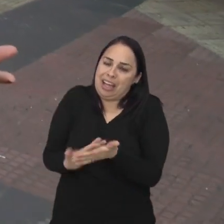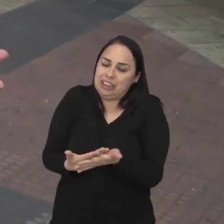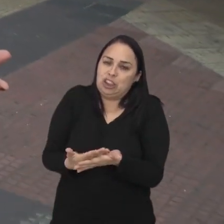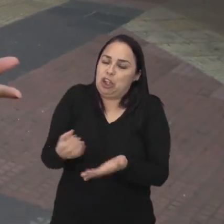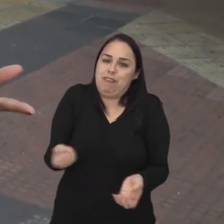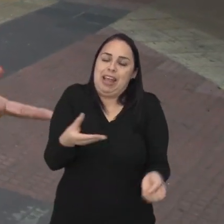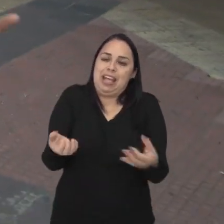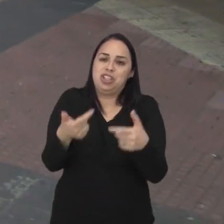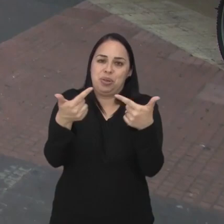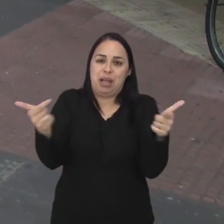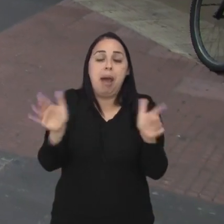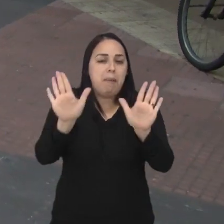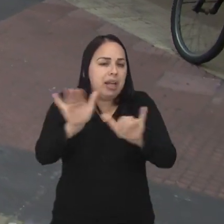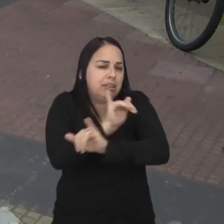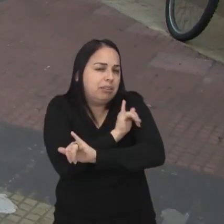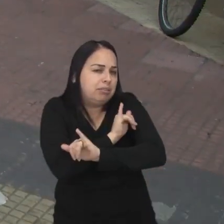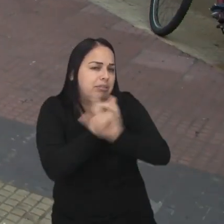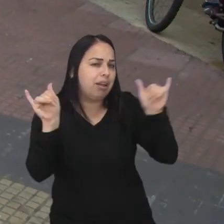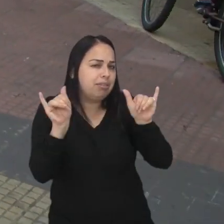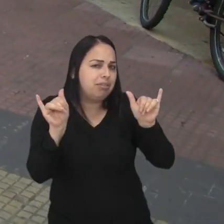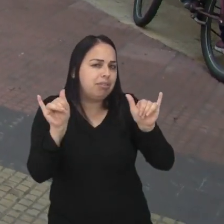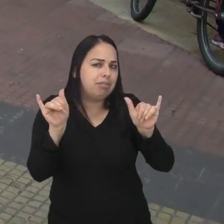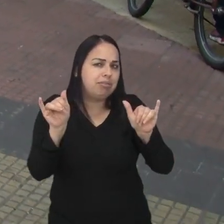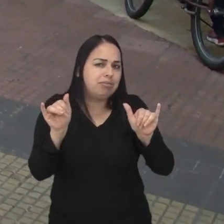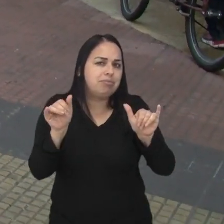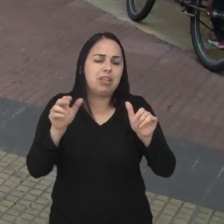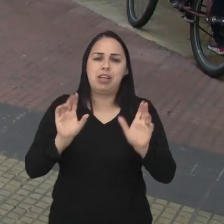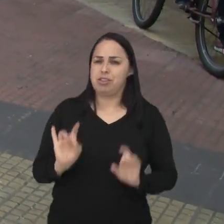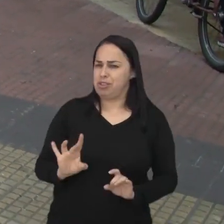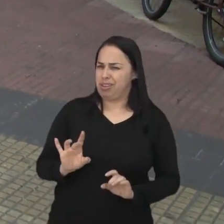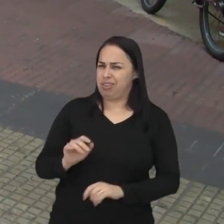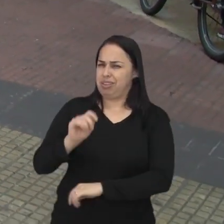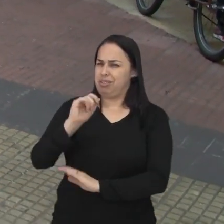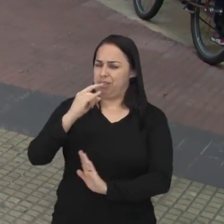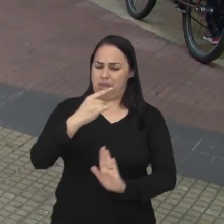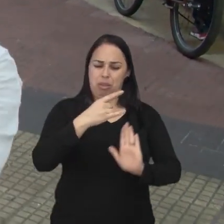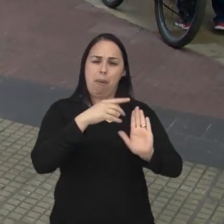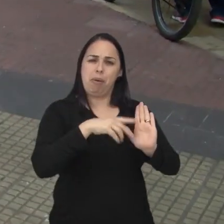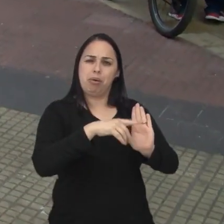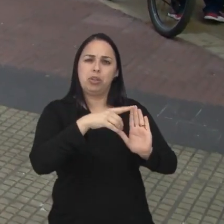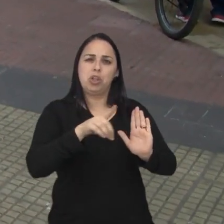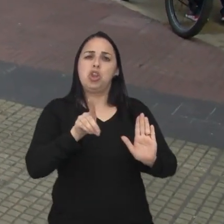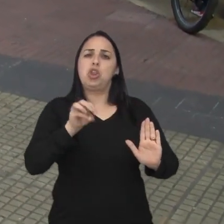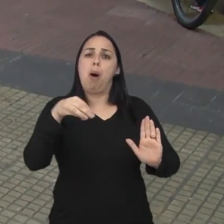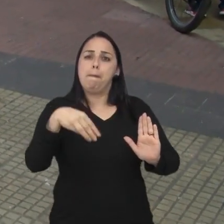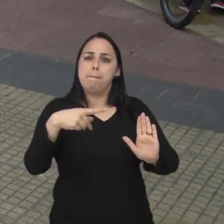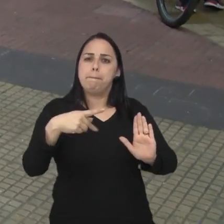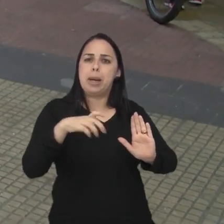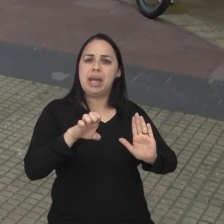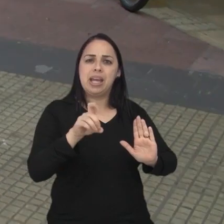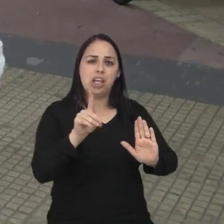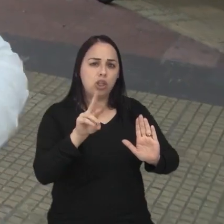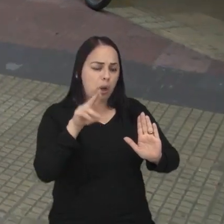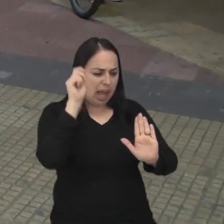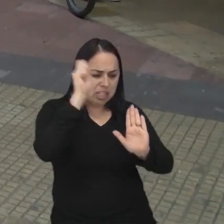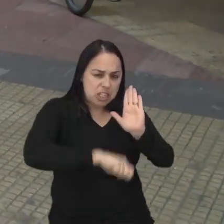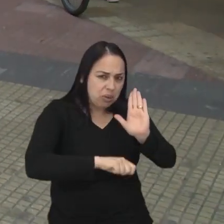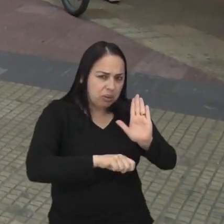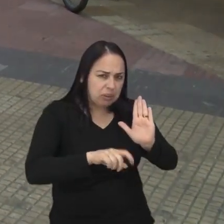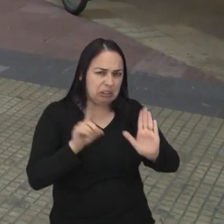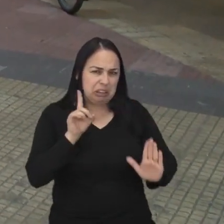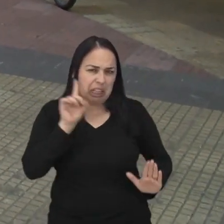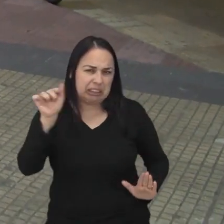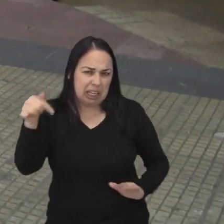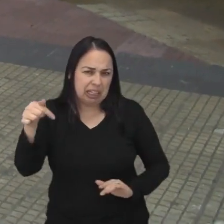nenhuma novidade, mas e se eu te disser que a independência não foi assinada pelo Dom Pedro e nem no dia 7